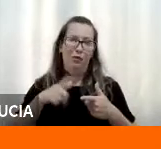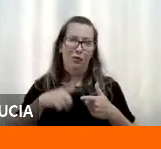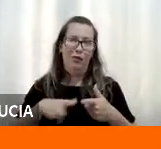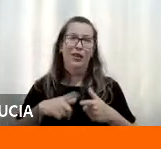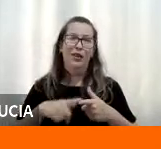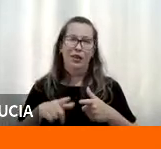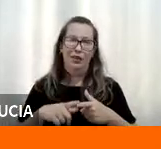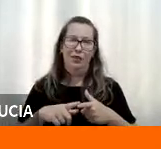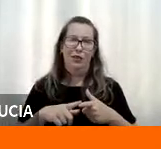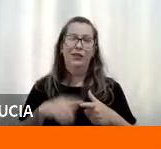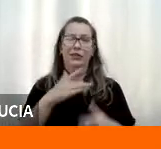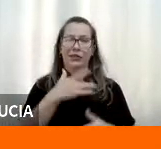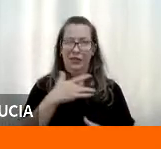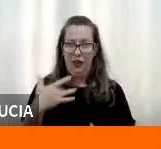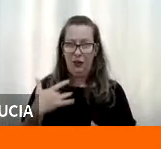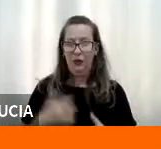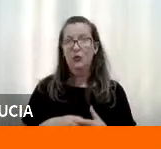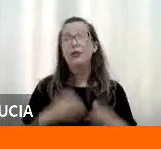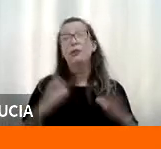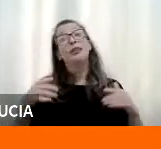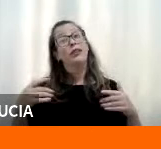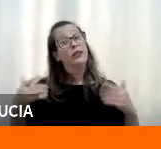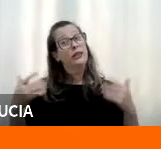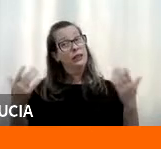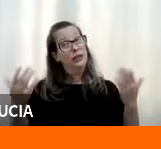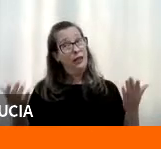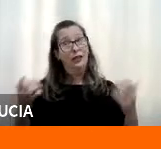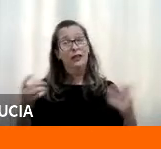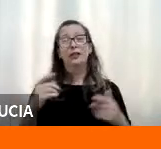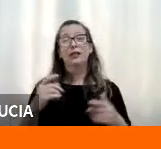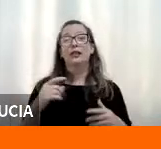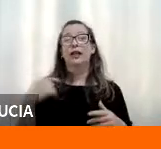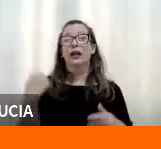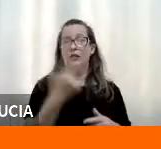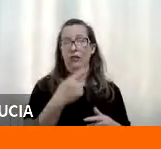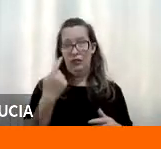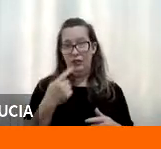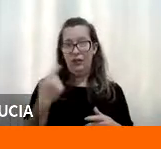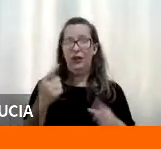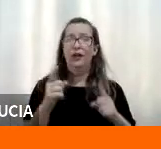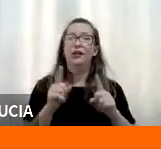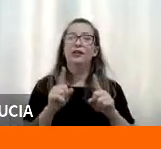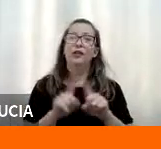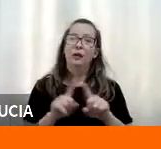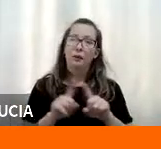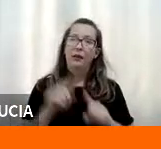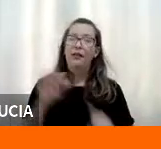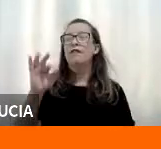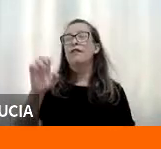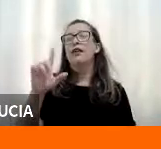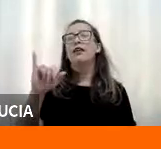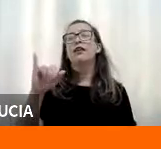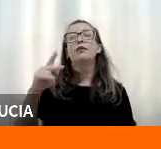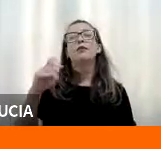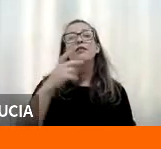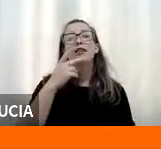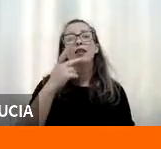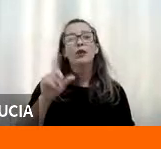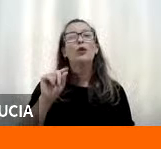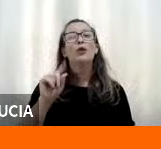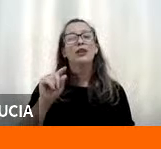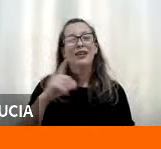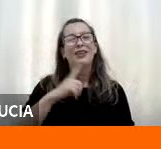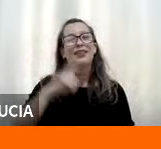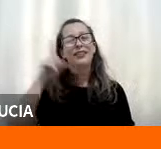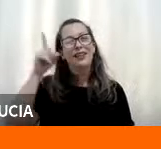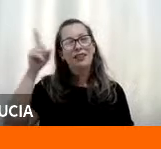né? E aí a gente, Felipe, aproveitou, então, isso inclusive foi no campeonato baiano, né? O